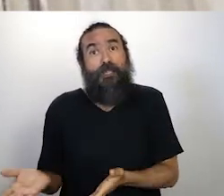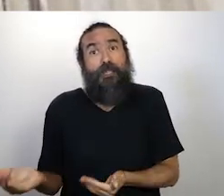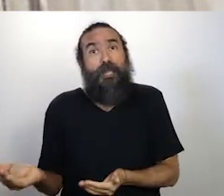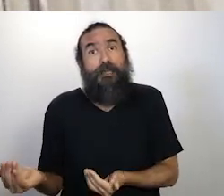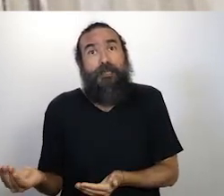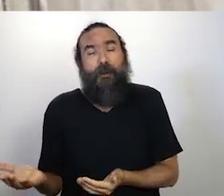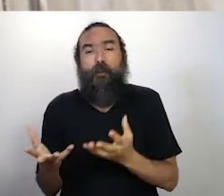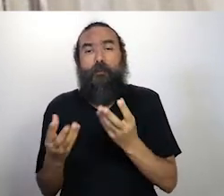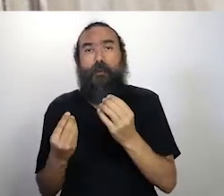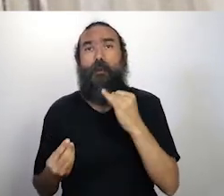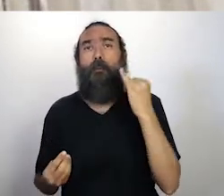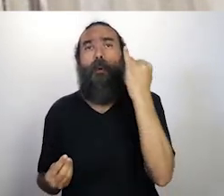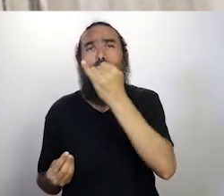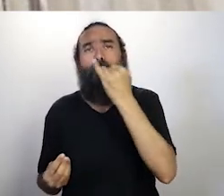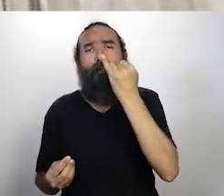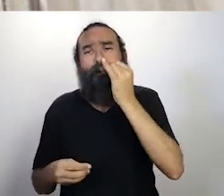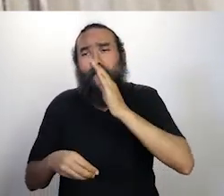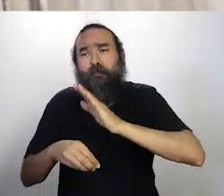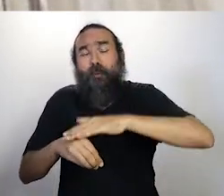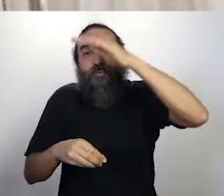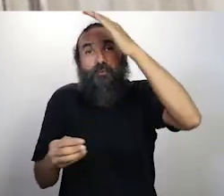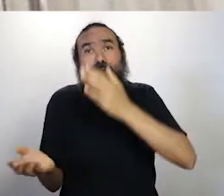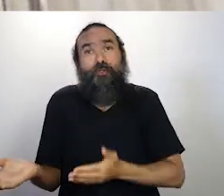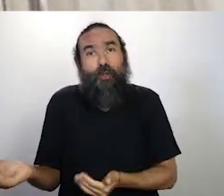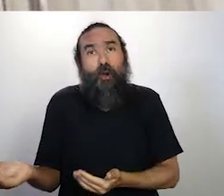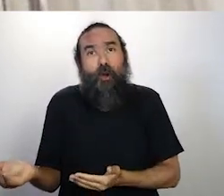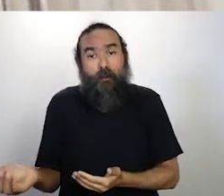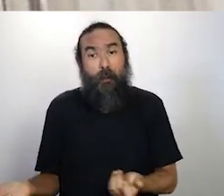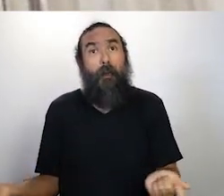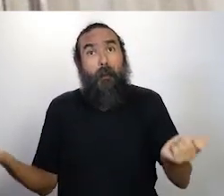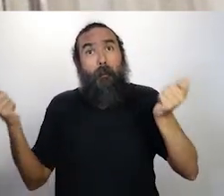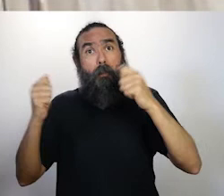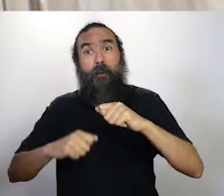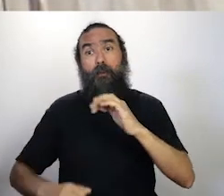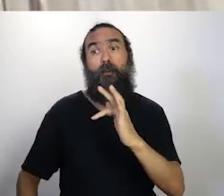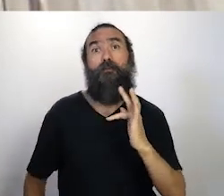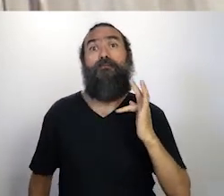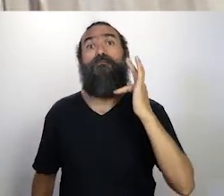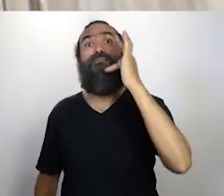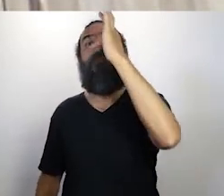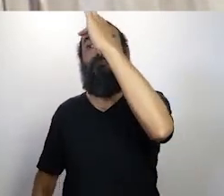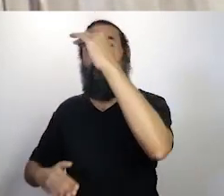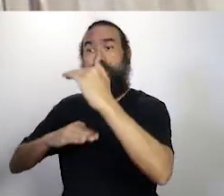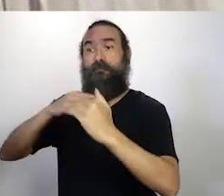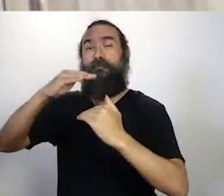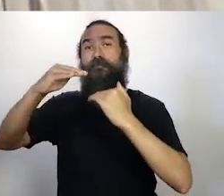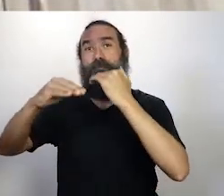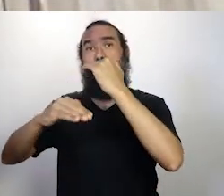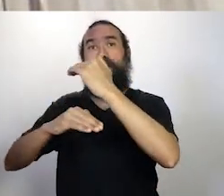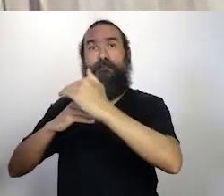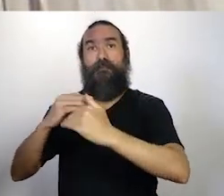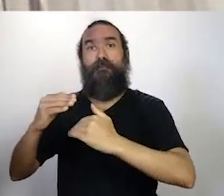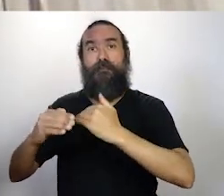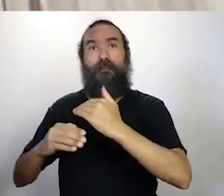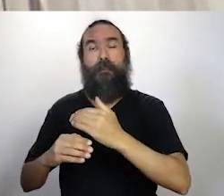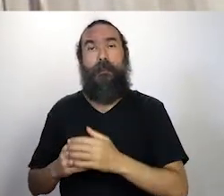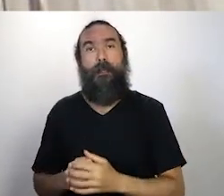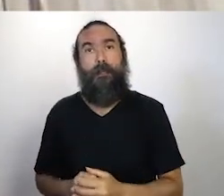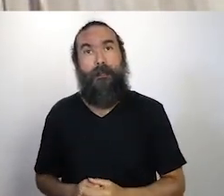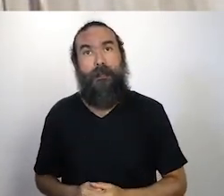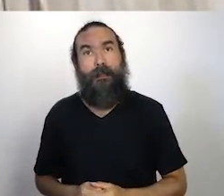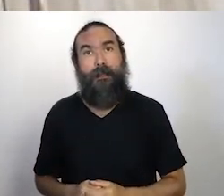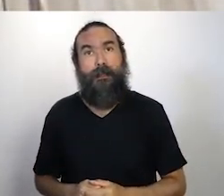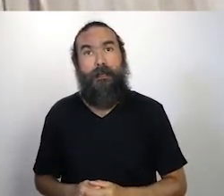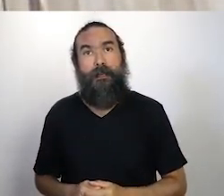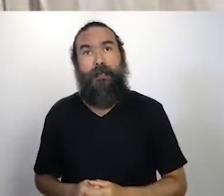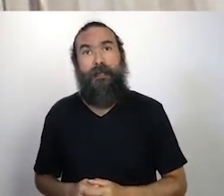de jovens que tem um grande potencial. A reflexão parte até do Fundo de Populações das Nações Unidas. É um grande potencial